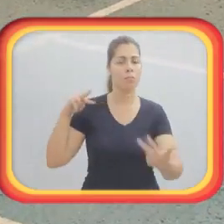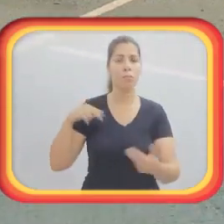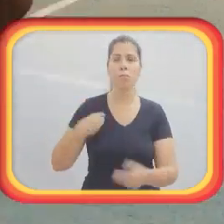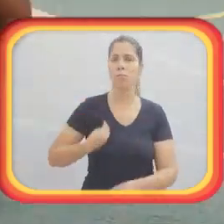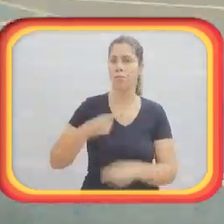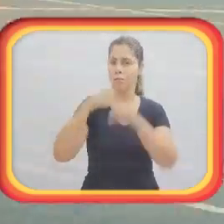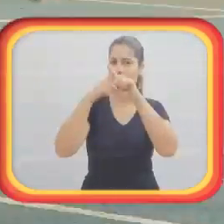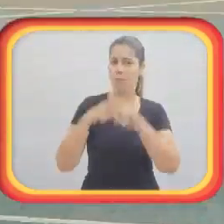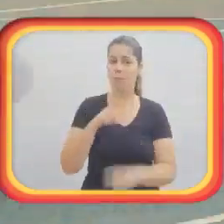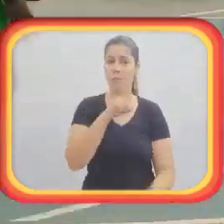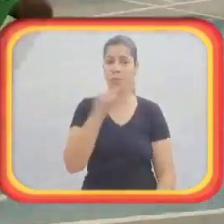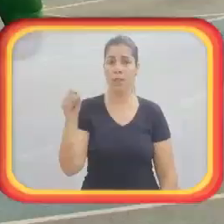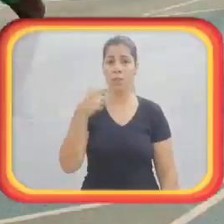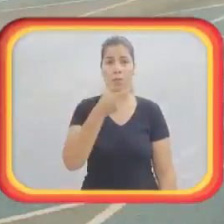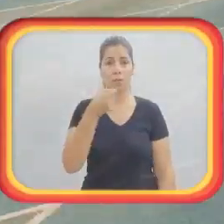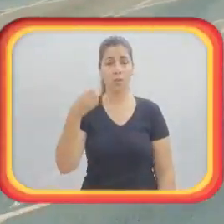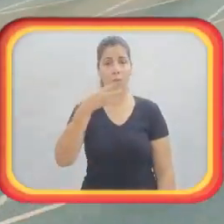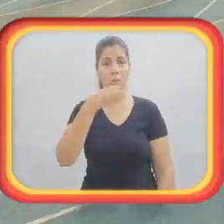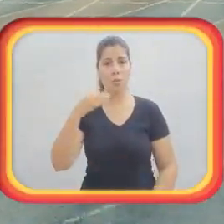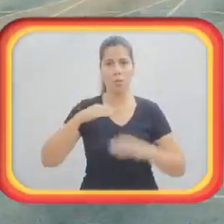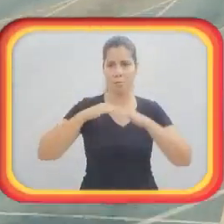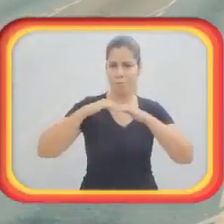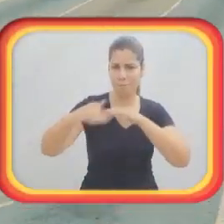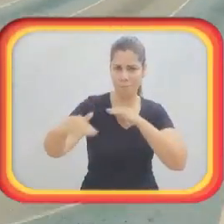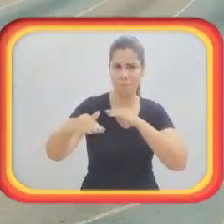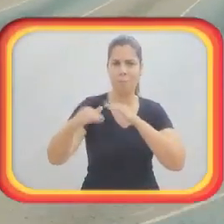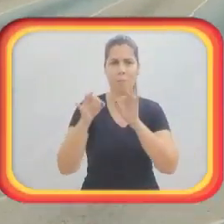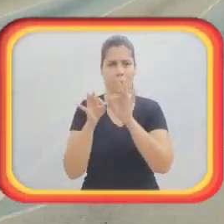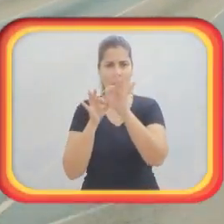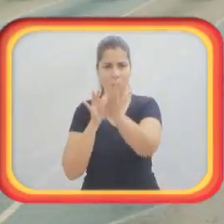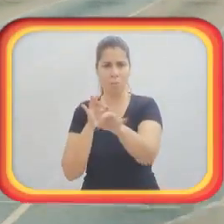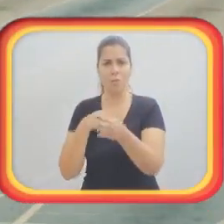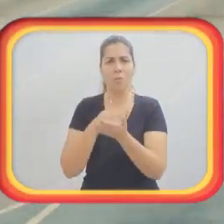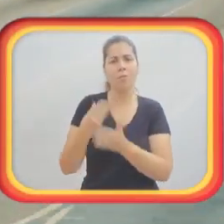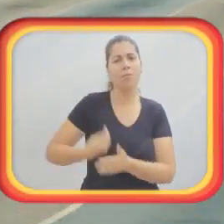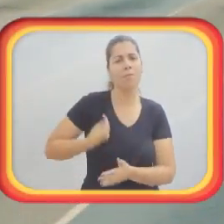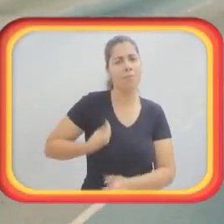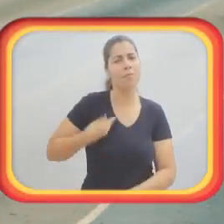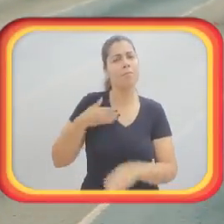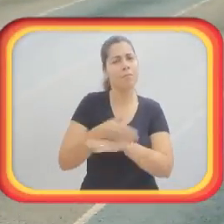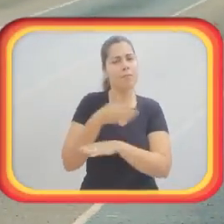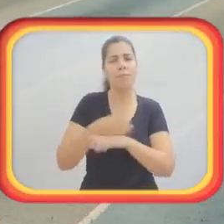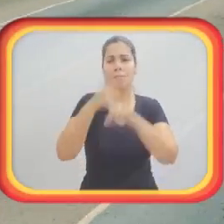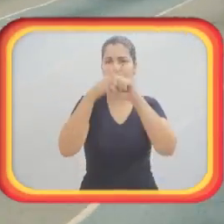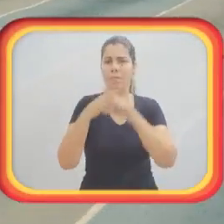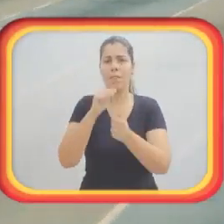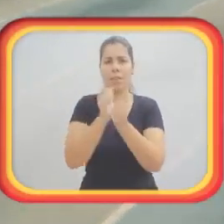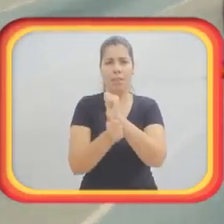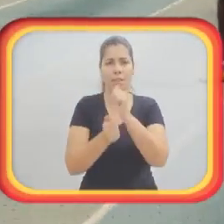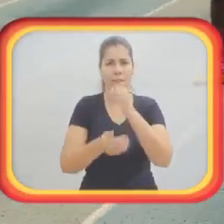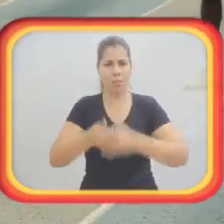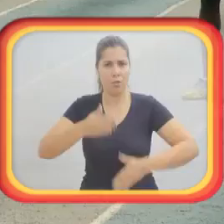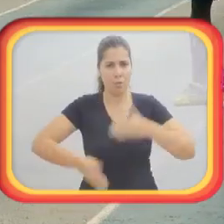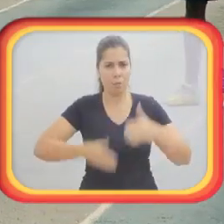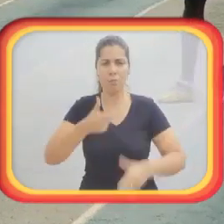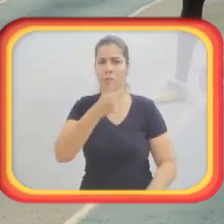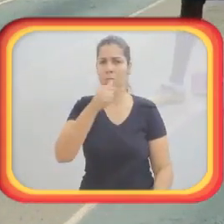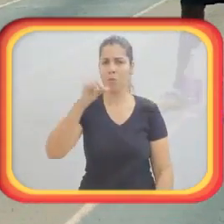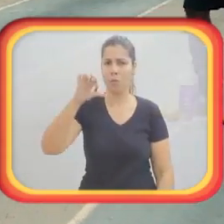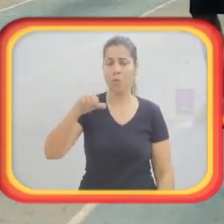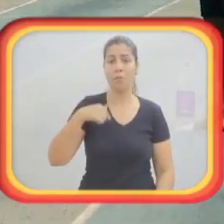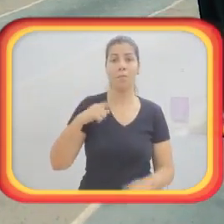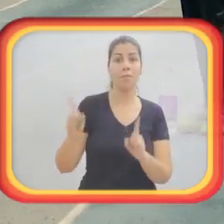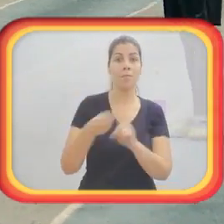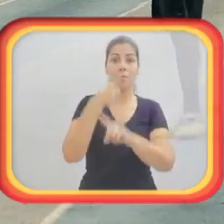as provas de 100, 200 e 400 metros rasos. Então, eu comecei a praticar o atletismo em 2009. Minha primeira